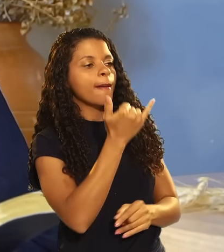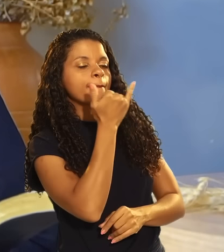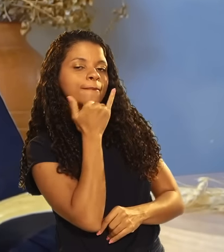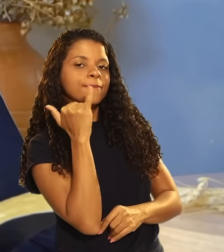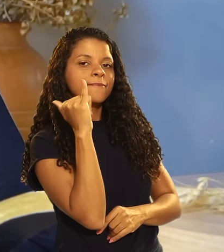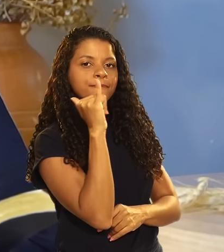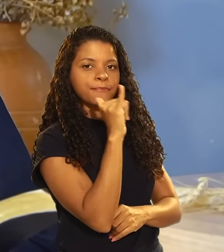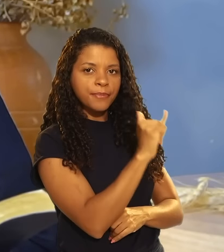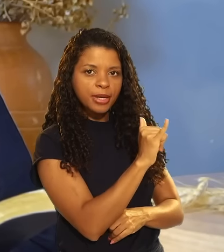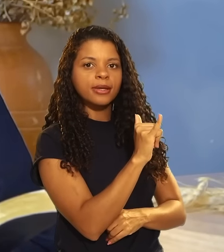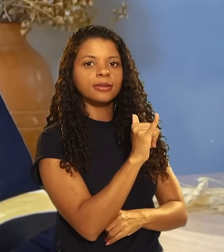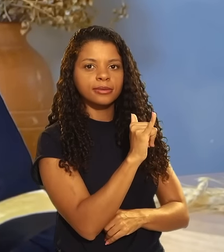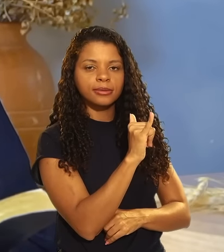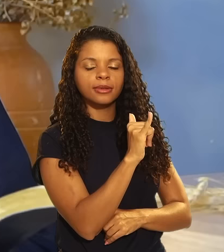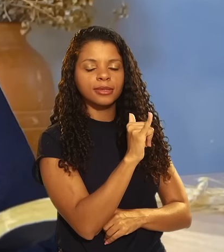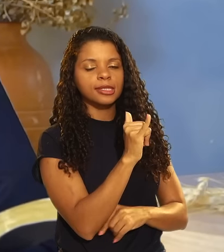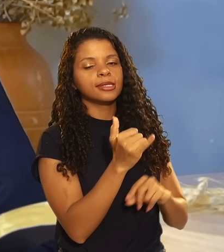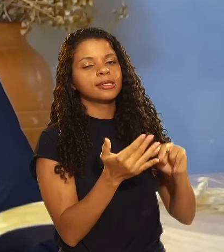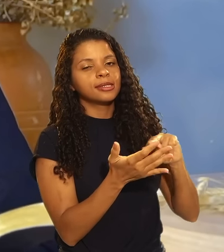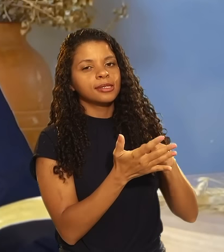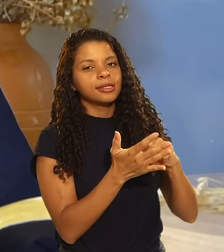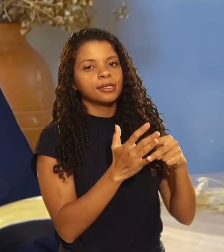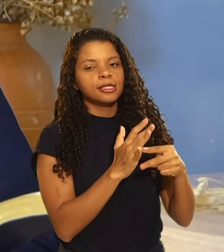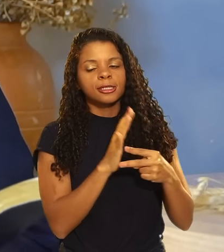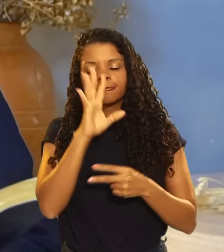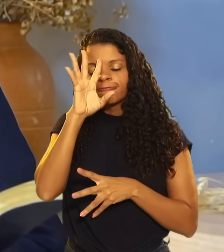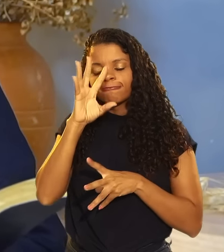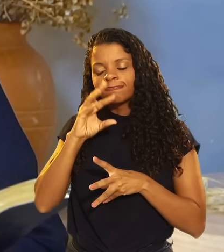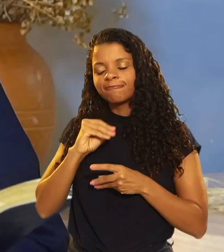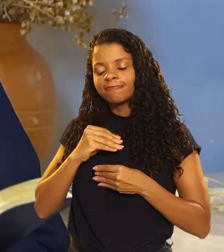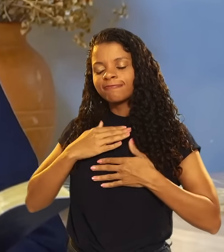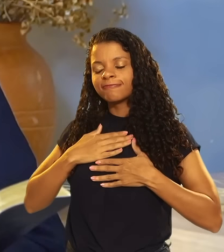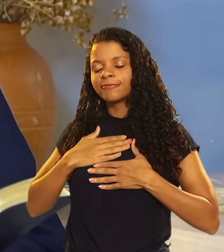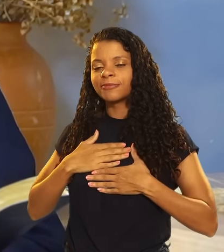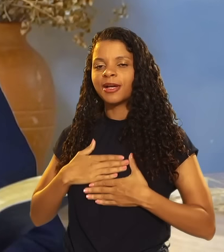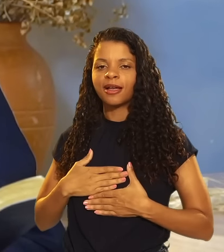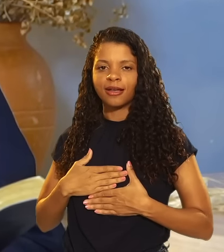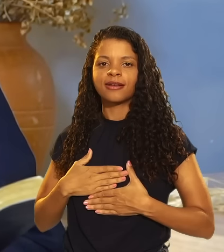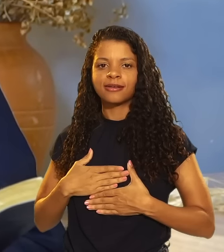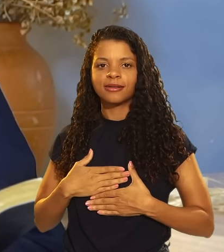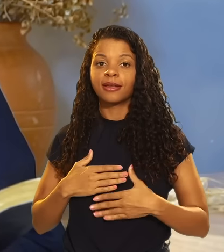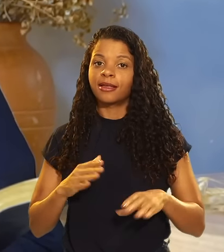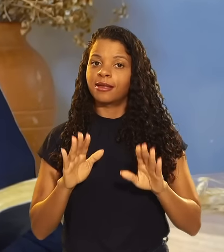né, isso já trouxe a resposta que ele queria. Mas a